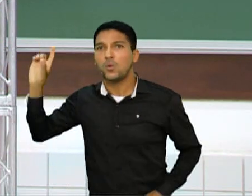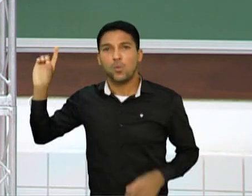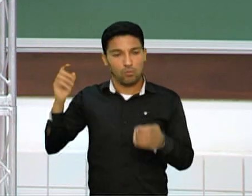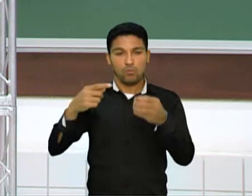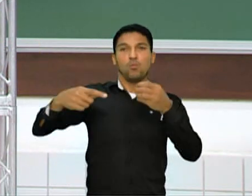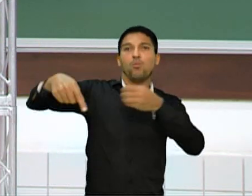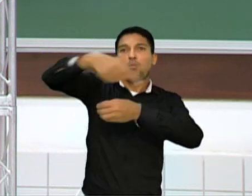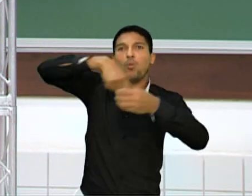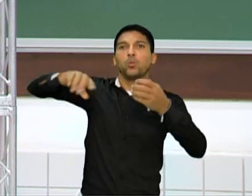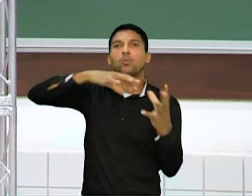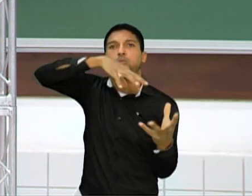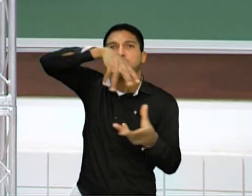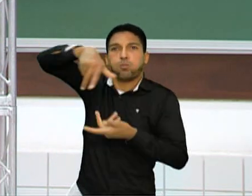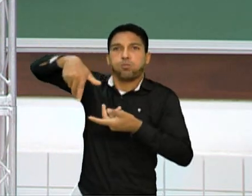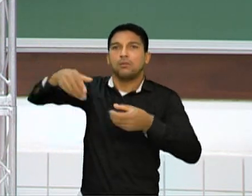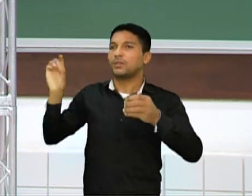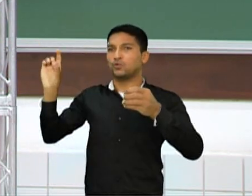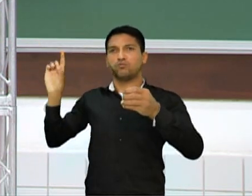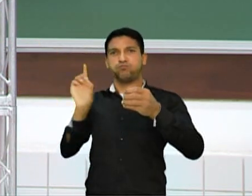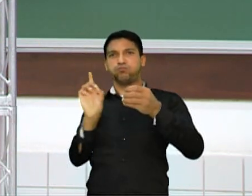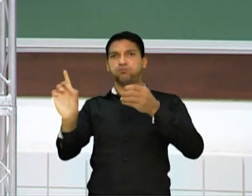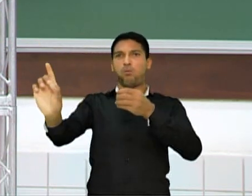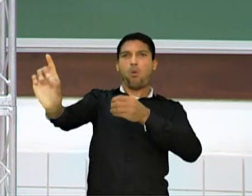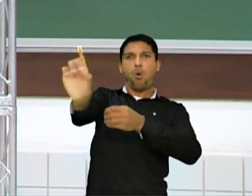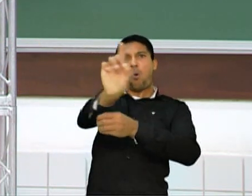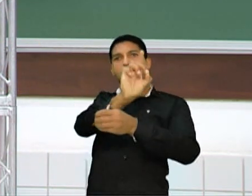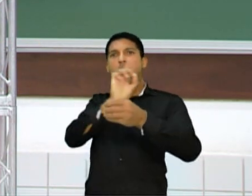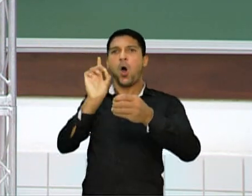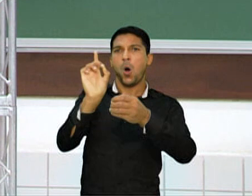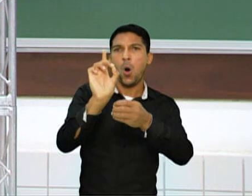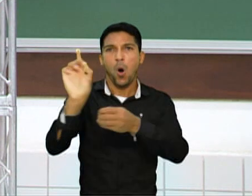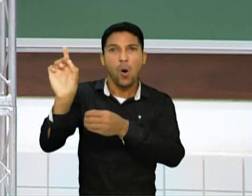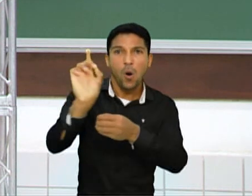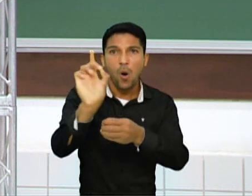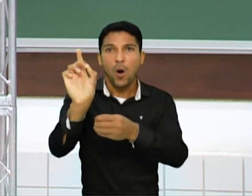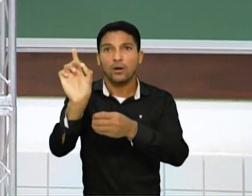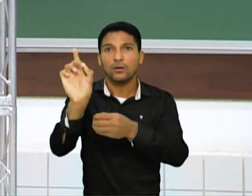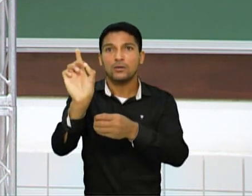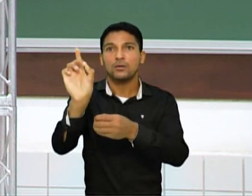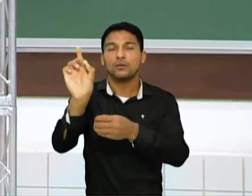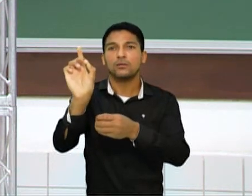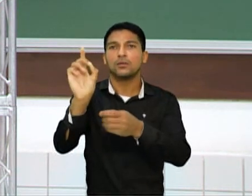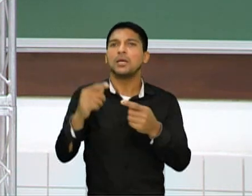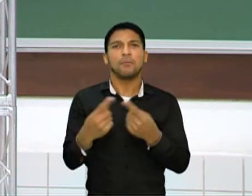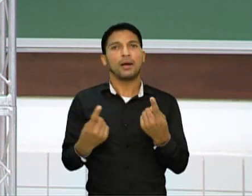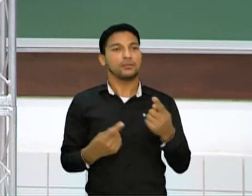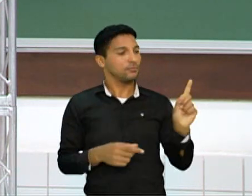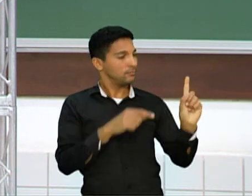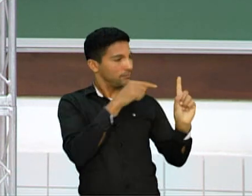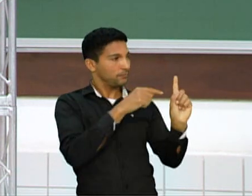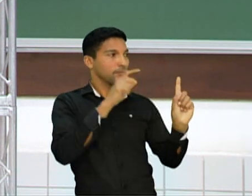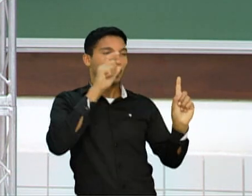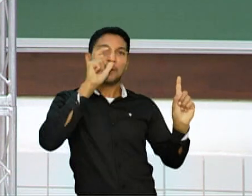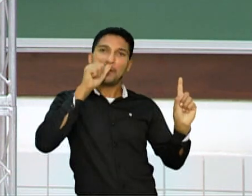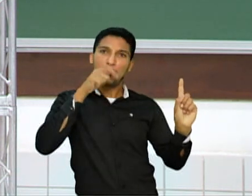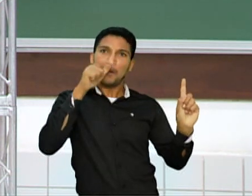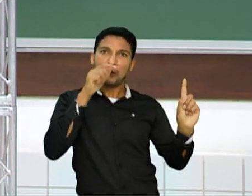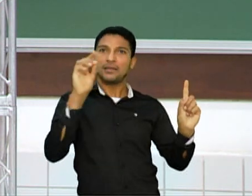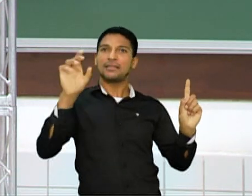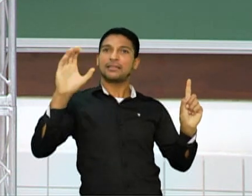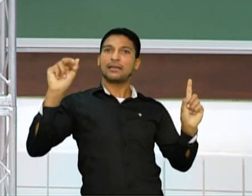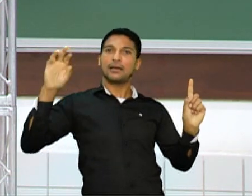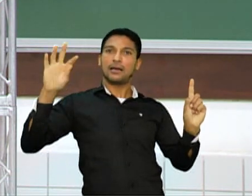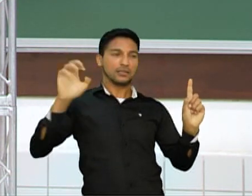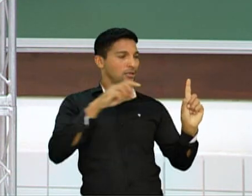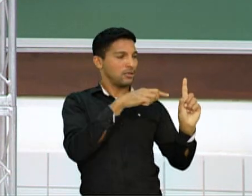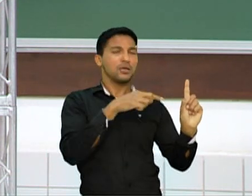desse Deus tão poderoso, tão grandioso quanto essa noção. E aí o Descartes coloca essa dúvida. E se Deus, na